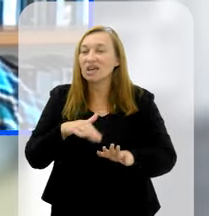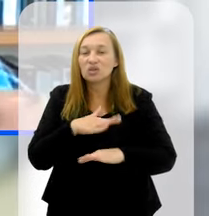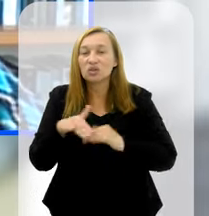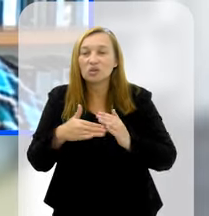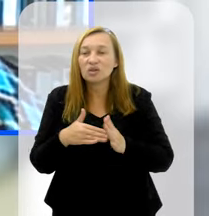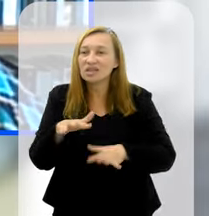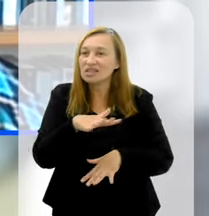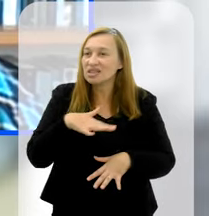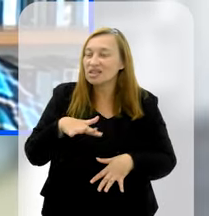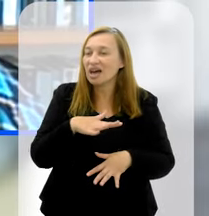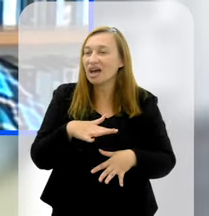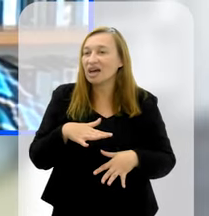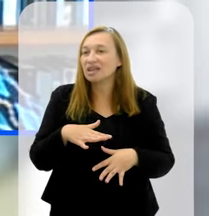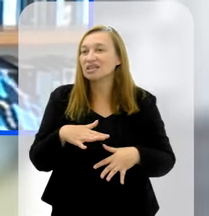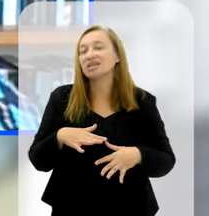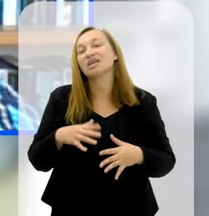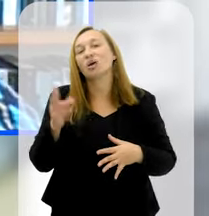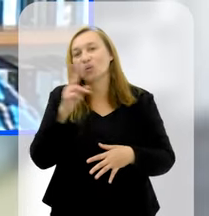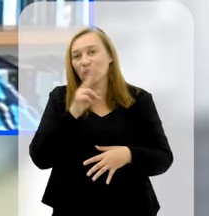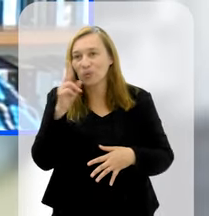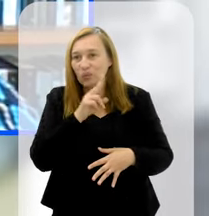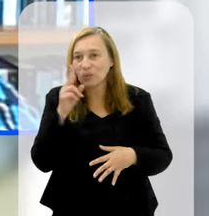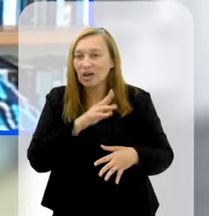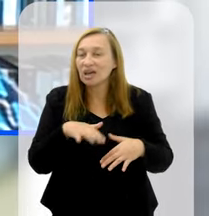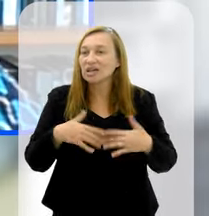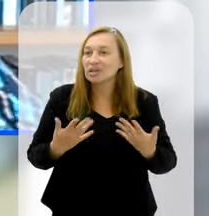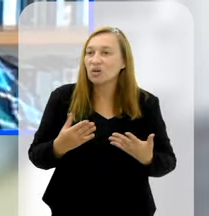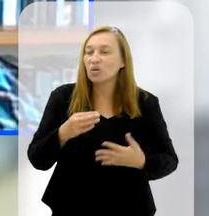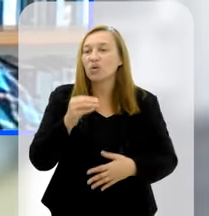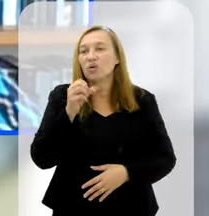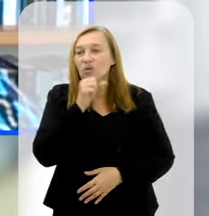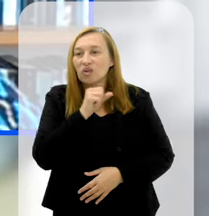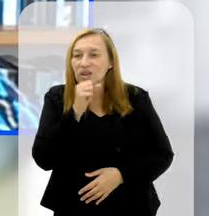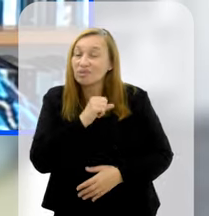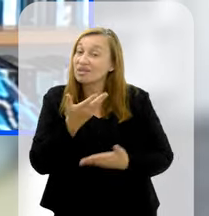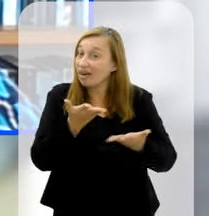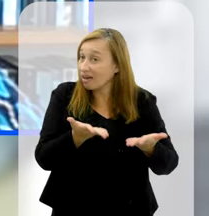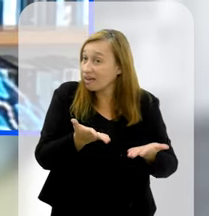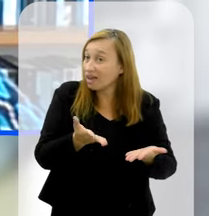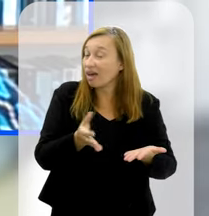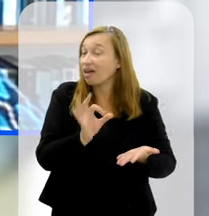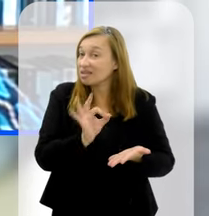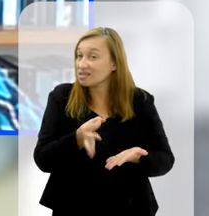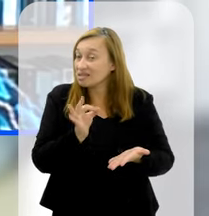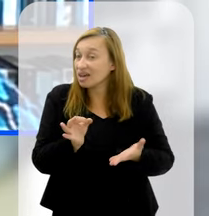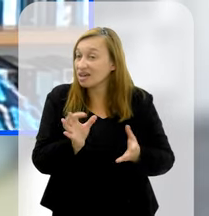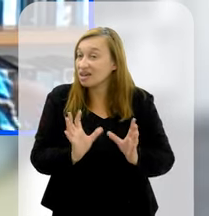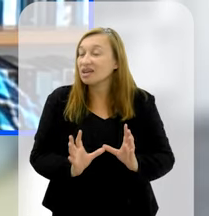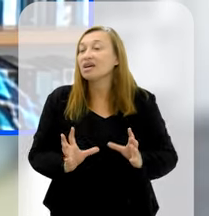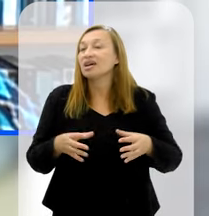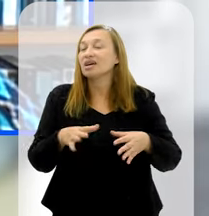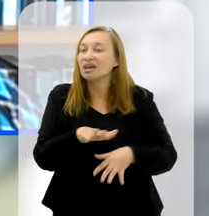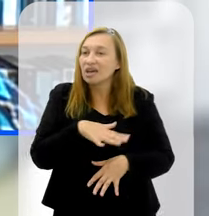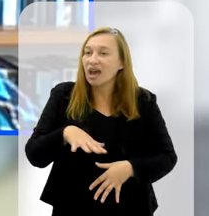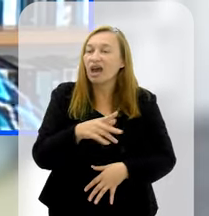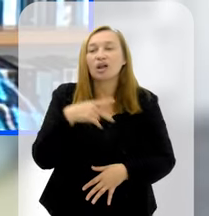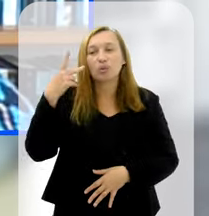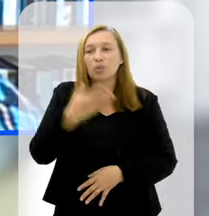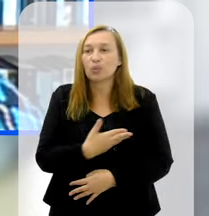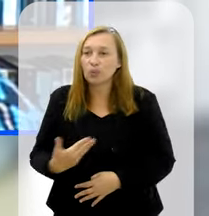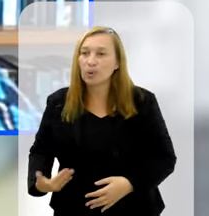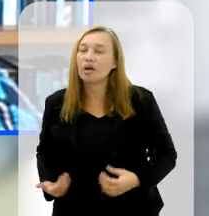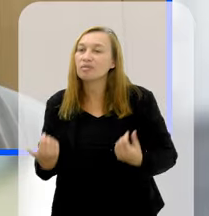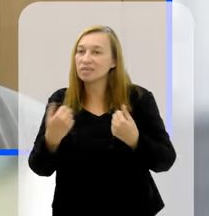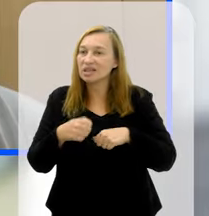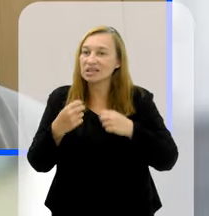garante. Todas essas demandas são demandas urgentes. E o envelhecimento está aí. É lógico que a rede de políticas